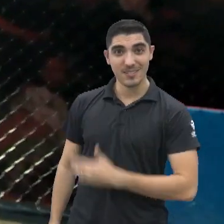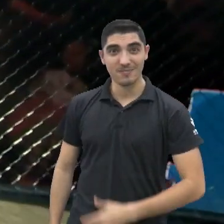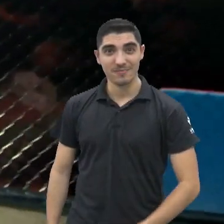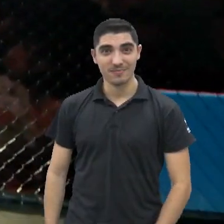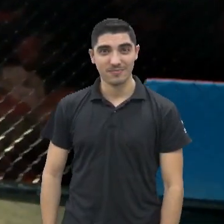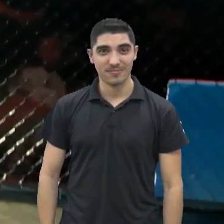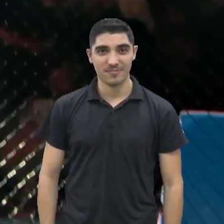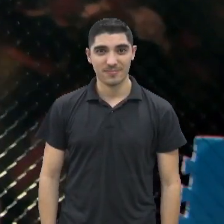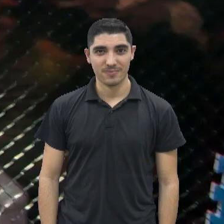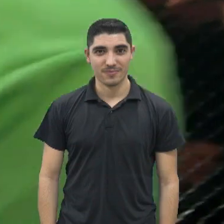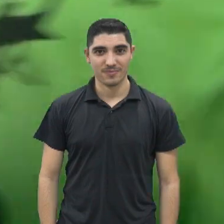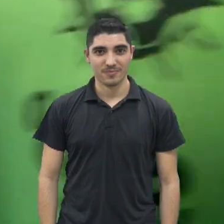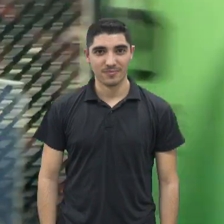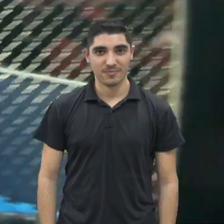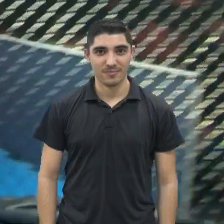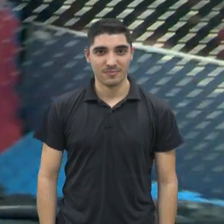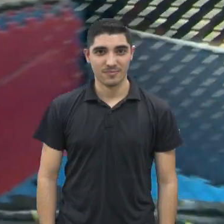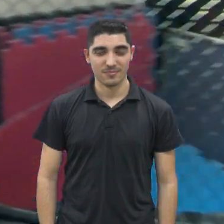Eu.